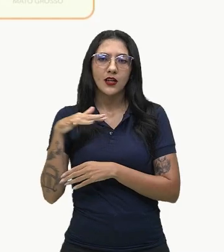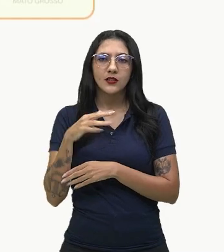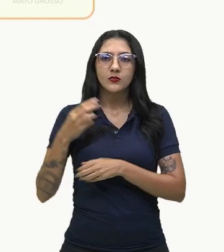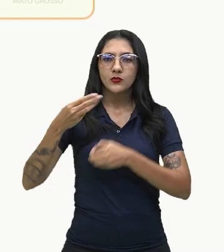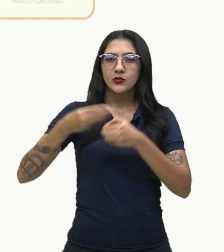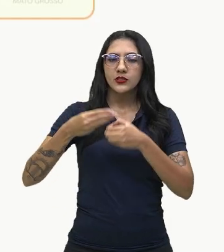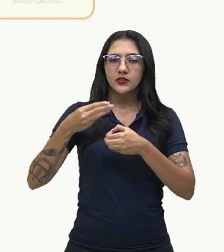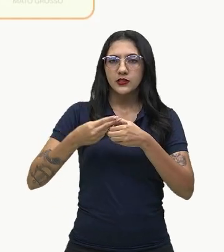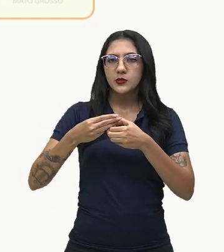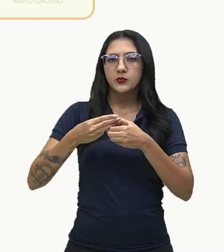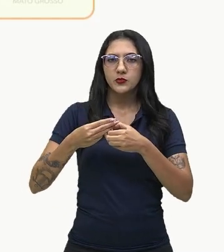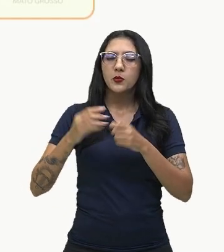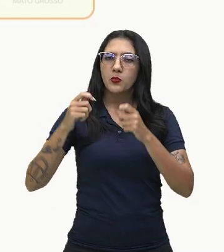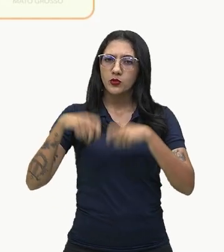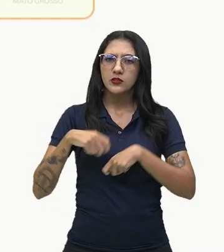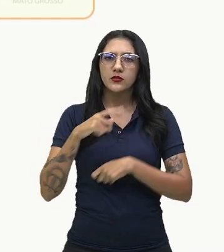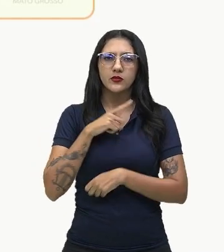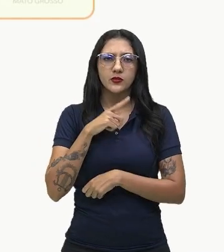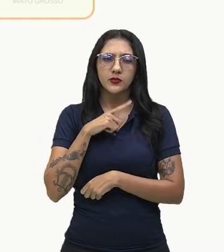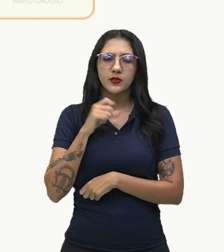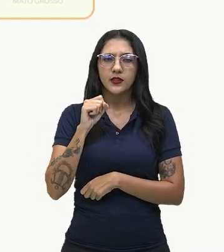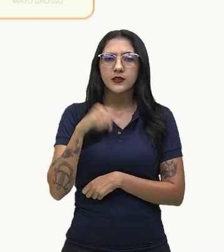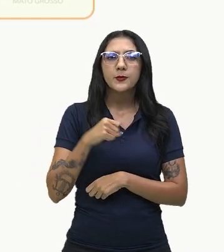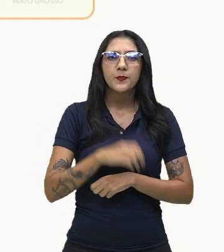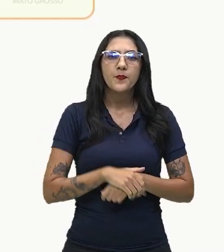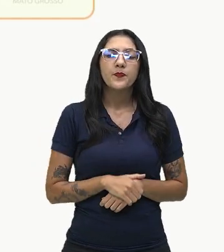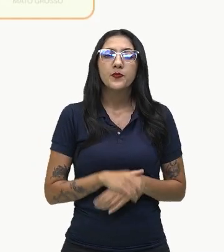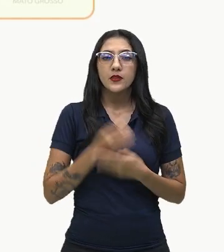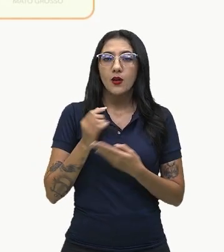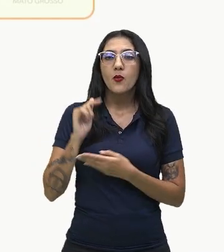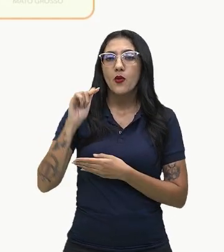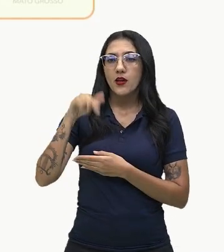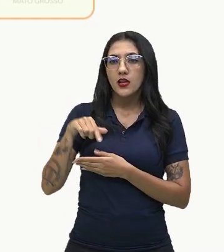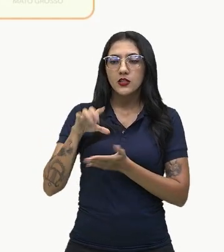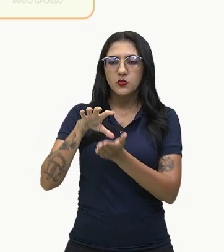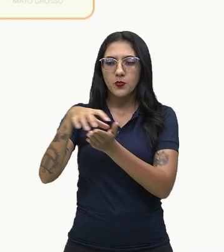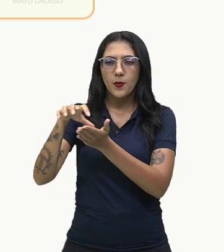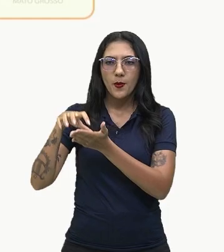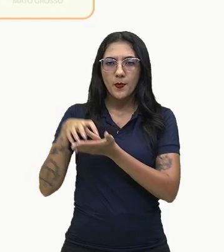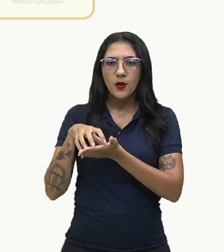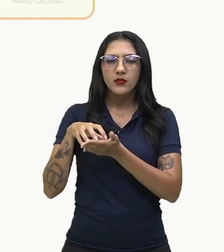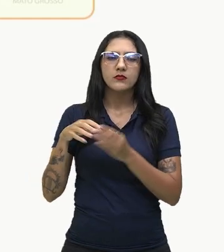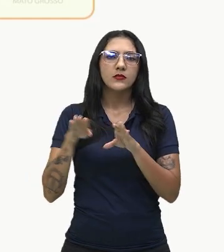dos municípios, tá bom? E eles também vão responder aí, no caso,